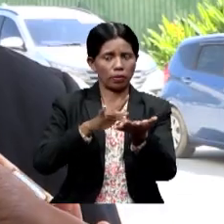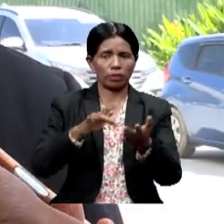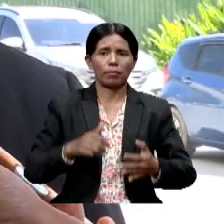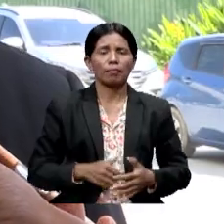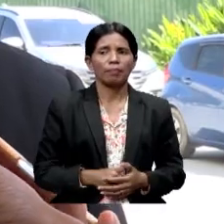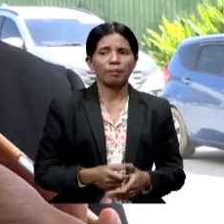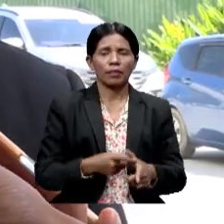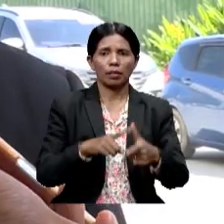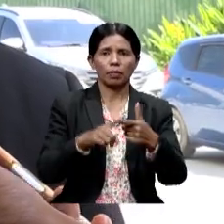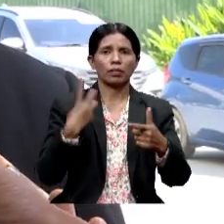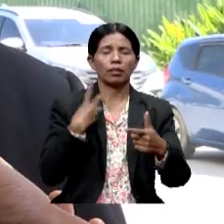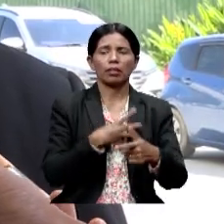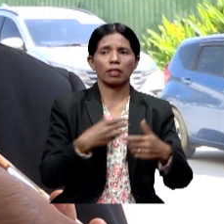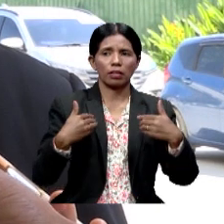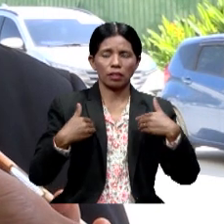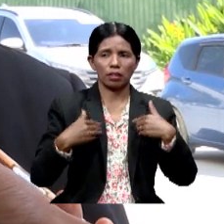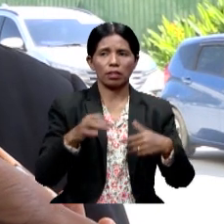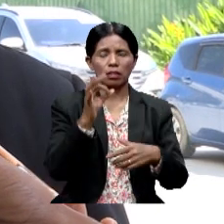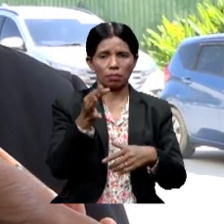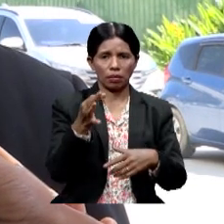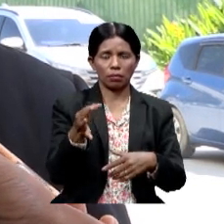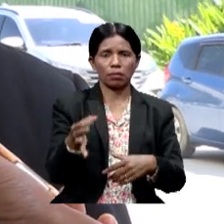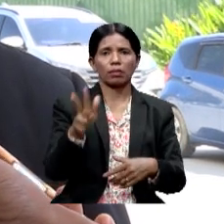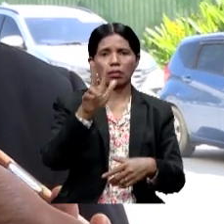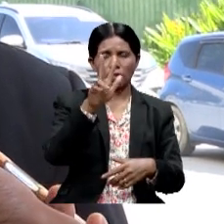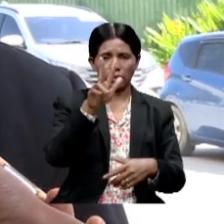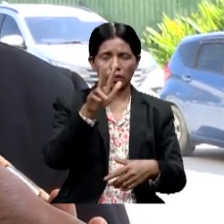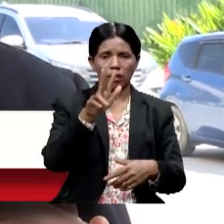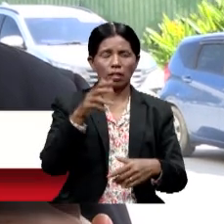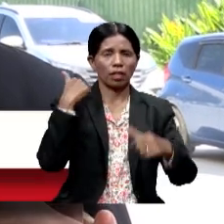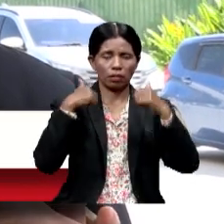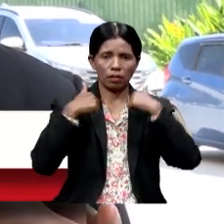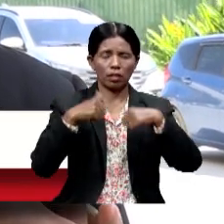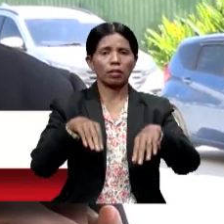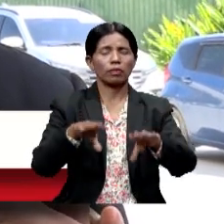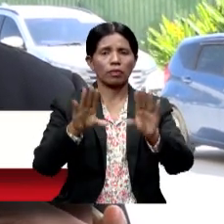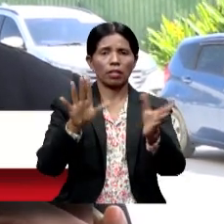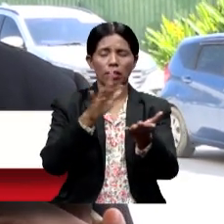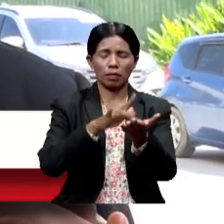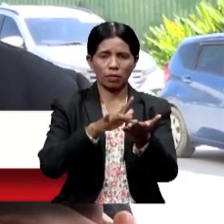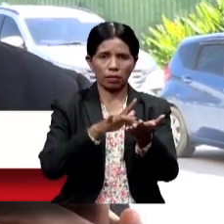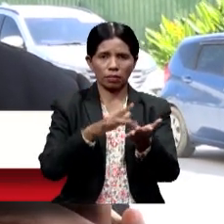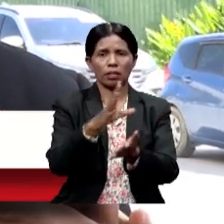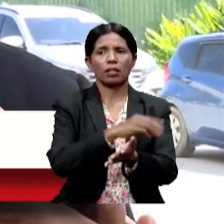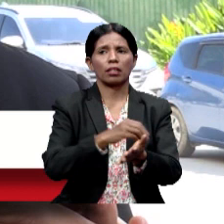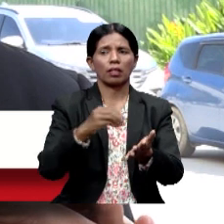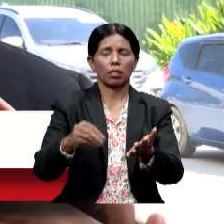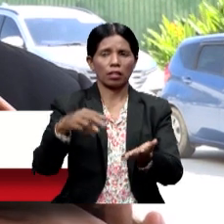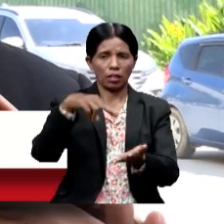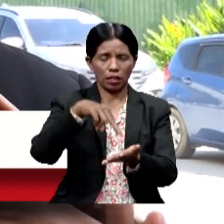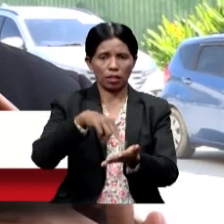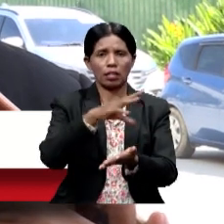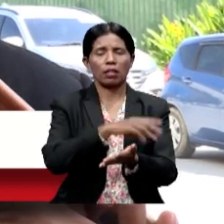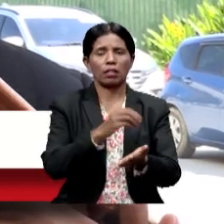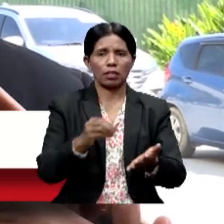ITIA, Cianulo Resin Tolo, atividades farmácia Retalho autorizado,